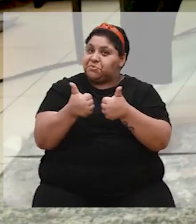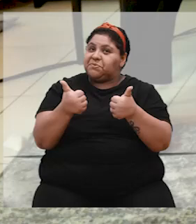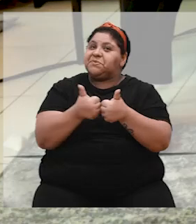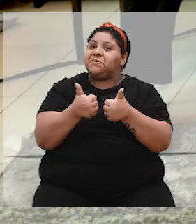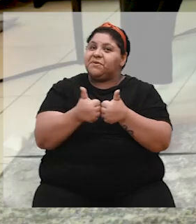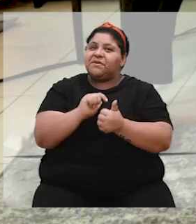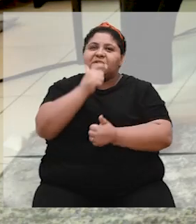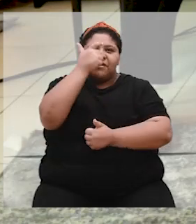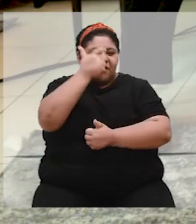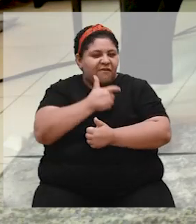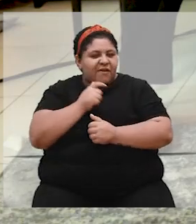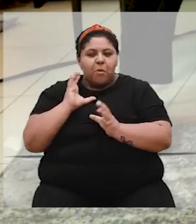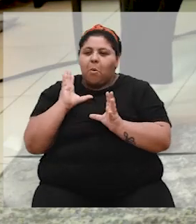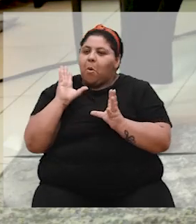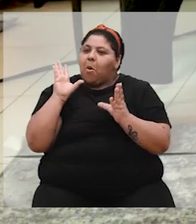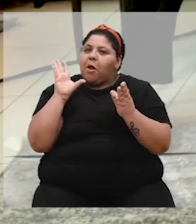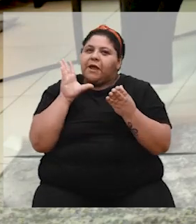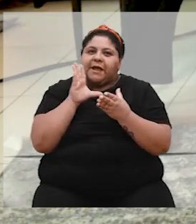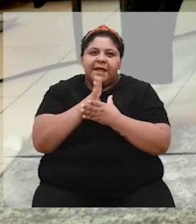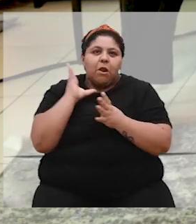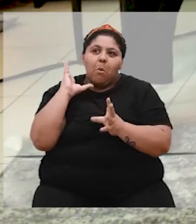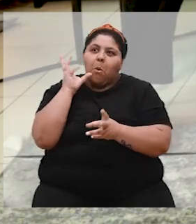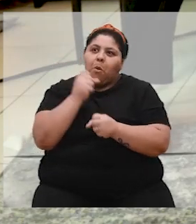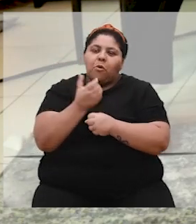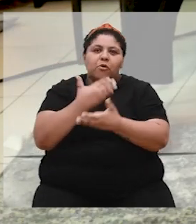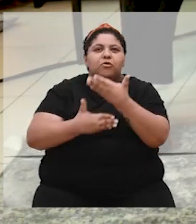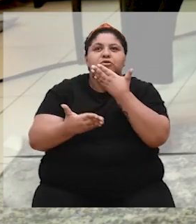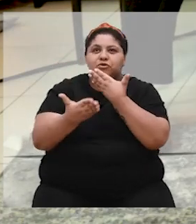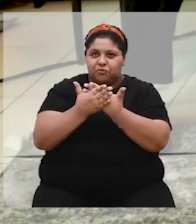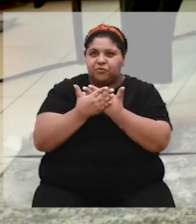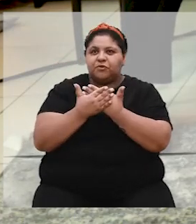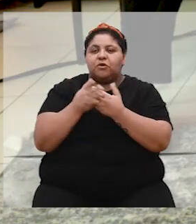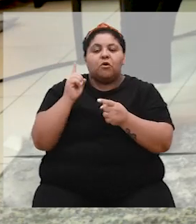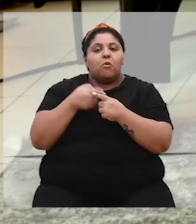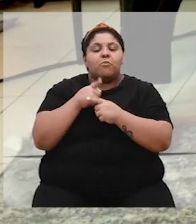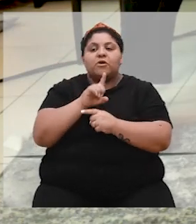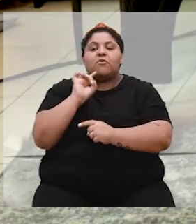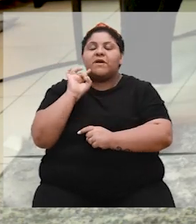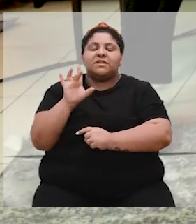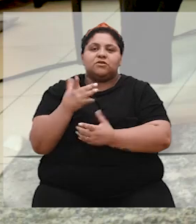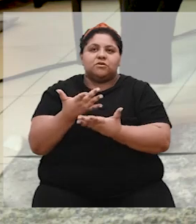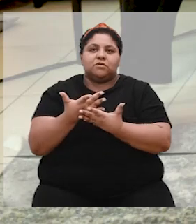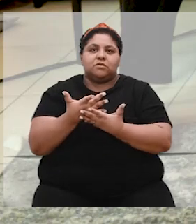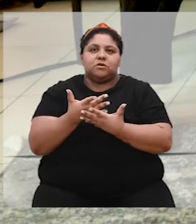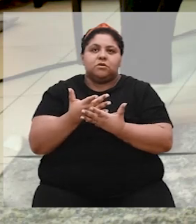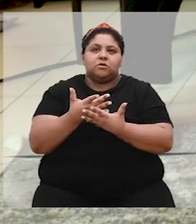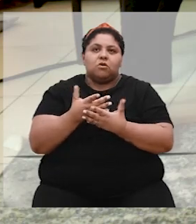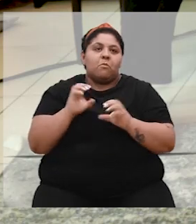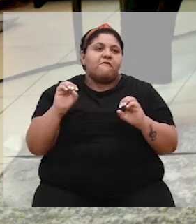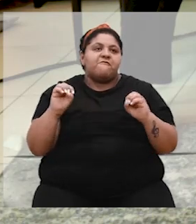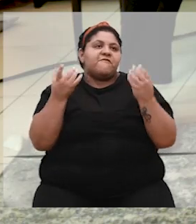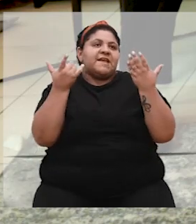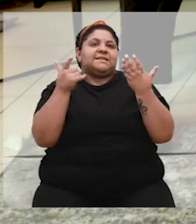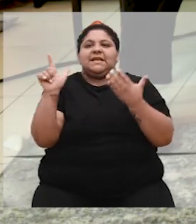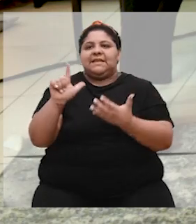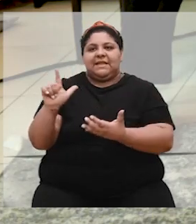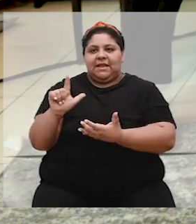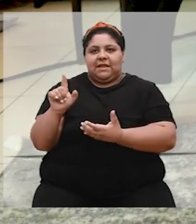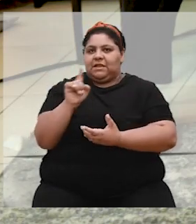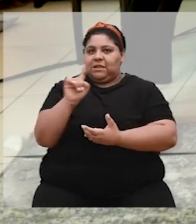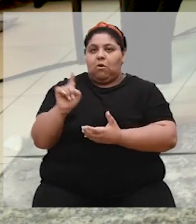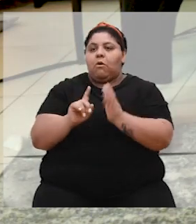né? Exato. Eu acho que resume tudo o que eu quero dizer. Que festival que tem uma biblioteca junto, porque não é só uma festa